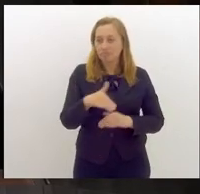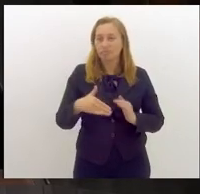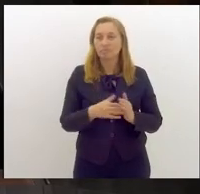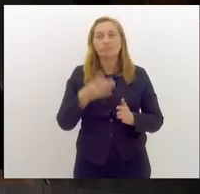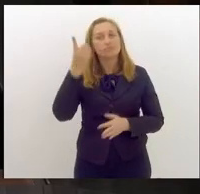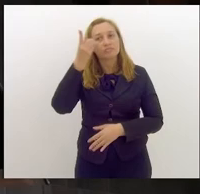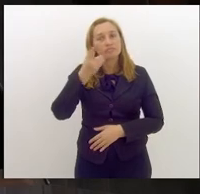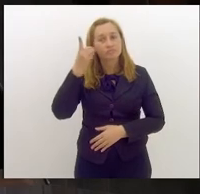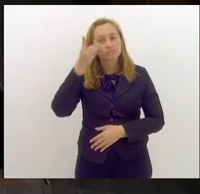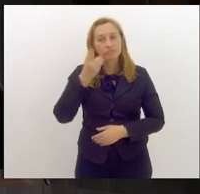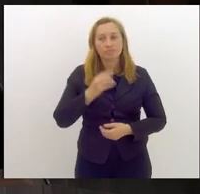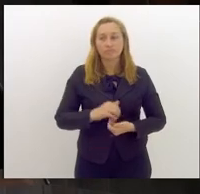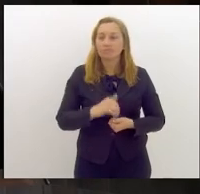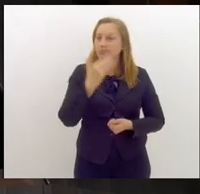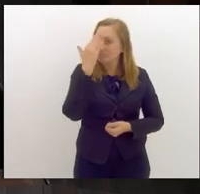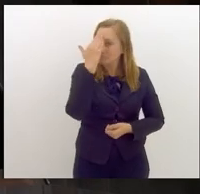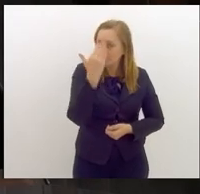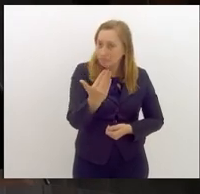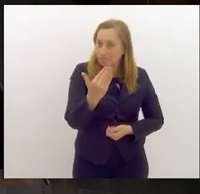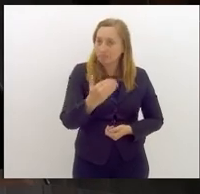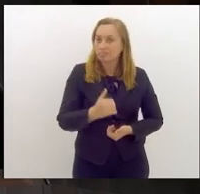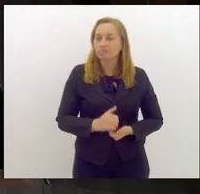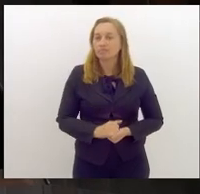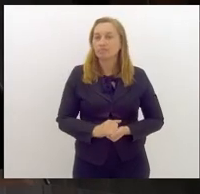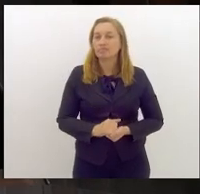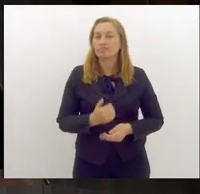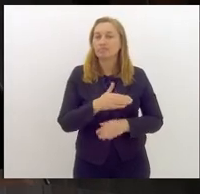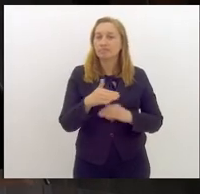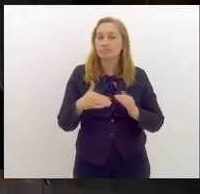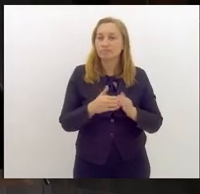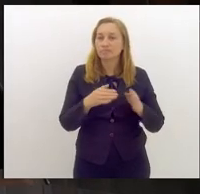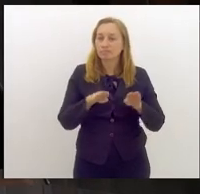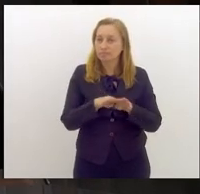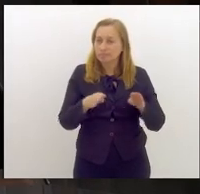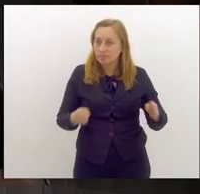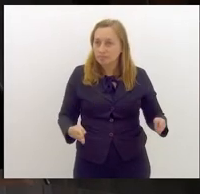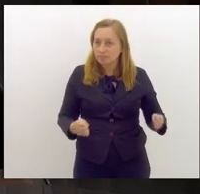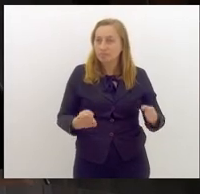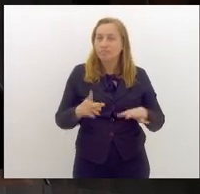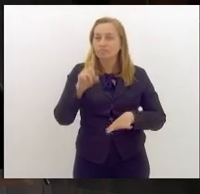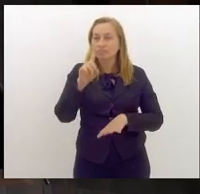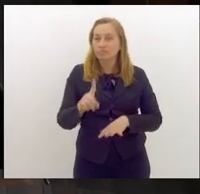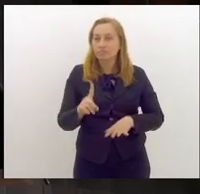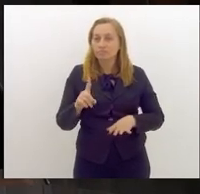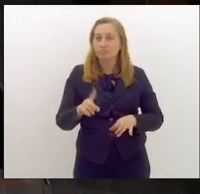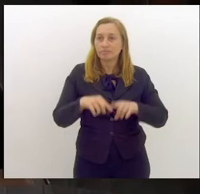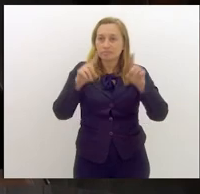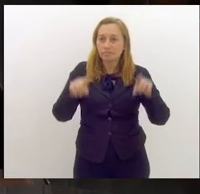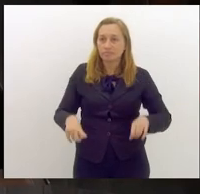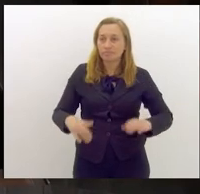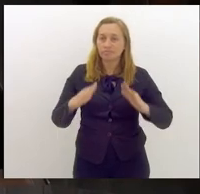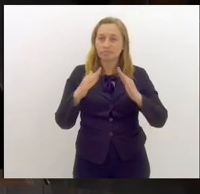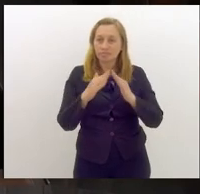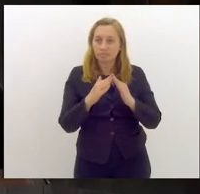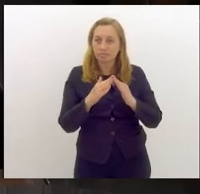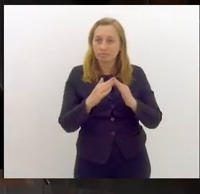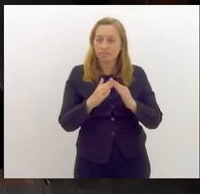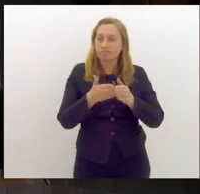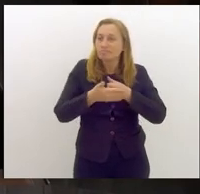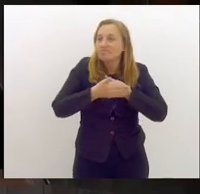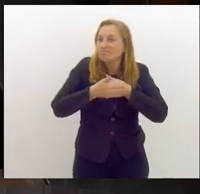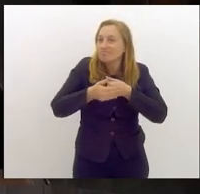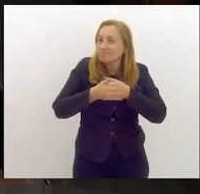deputados agradecer a toda mesa a todos os servidores dessa casa pelo